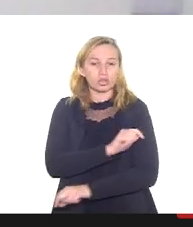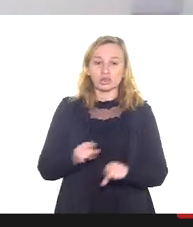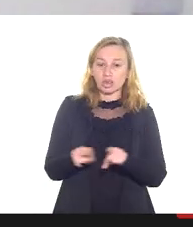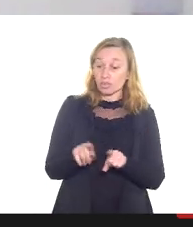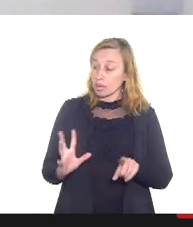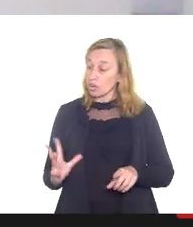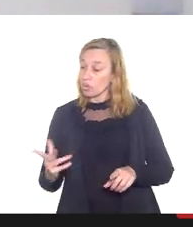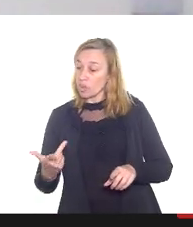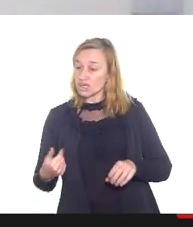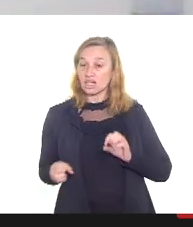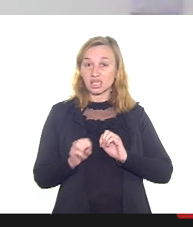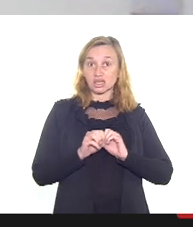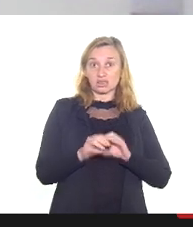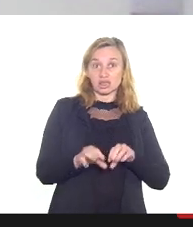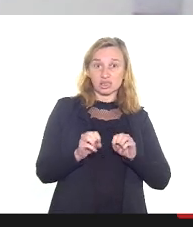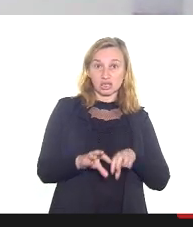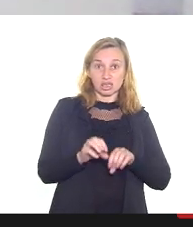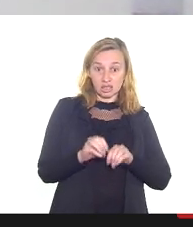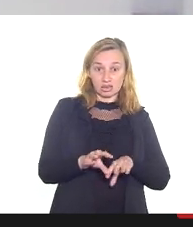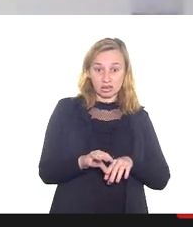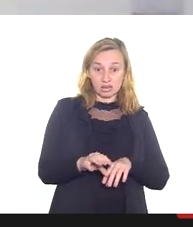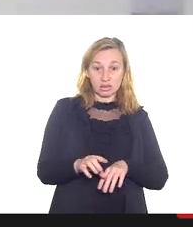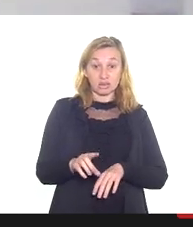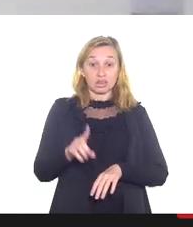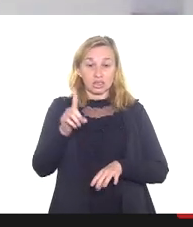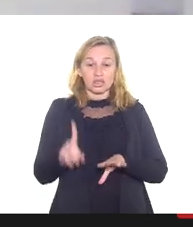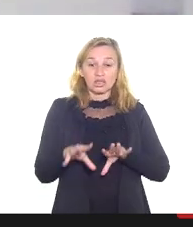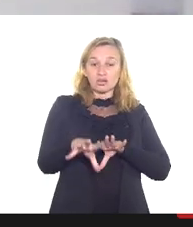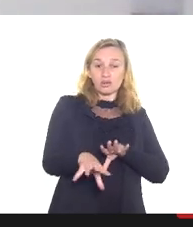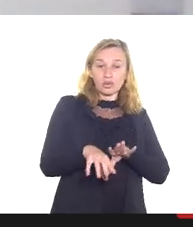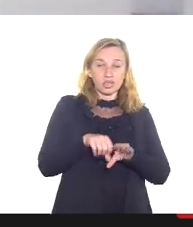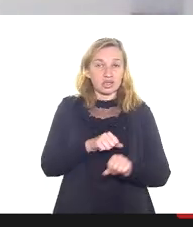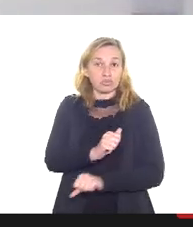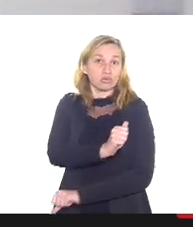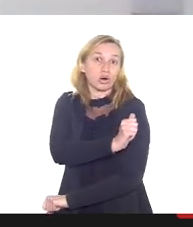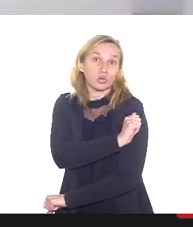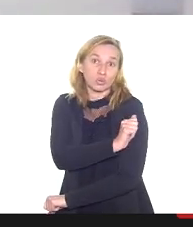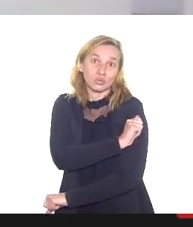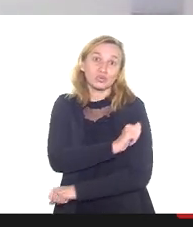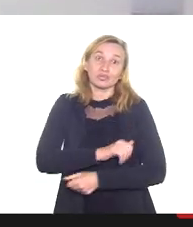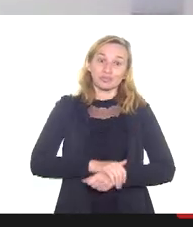qualidade da educação, à garantia da formação dos estudantes